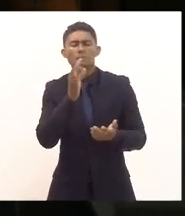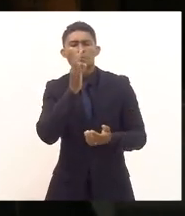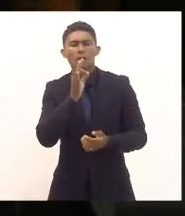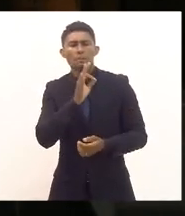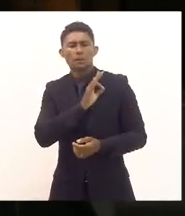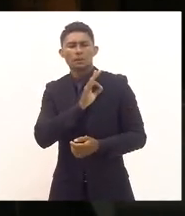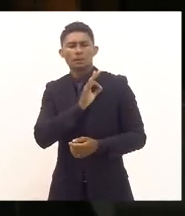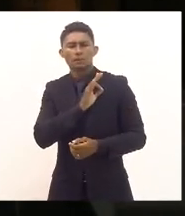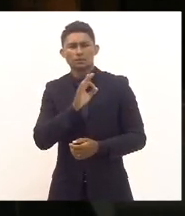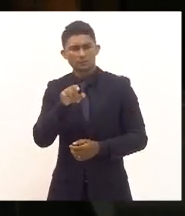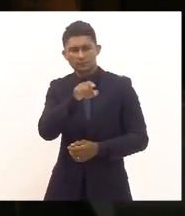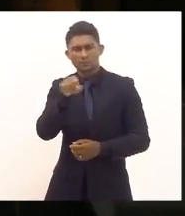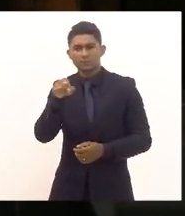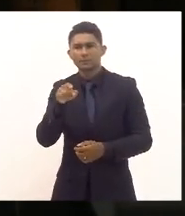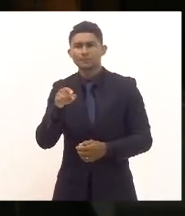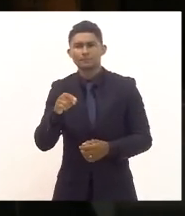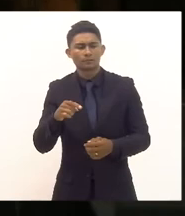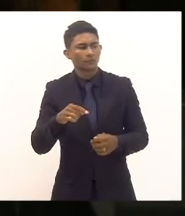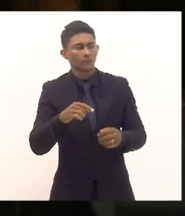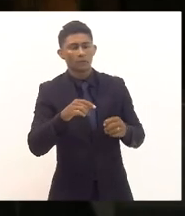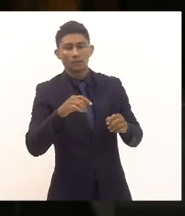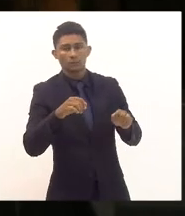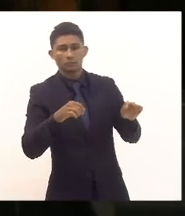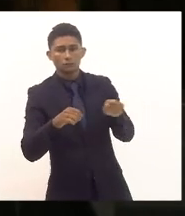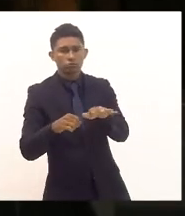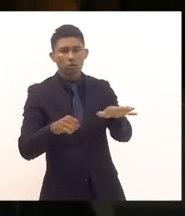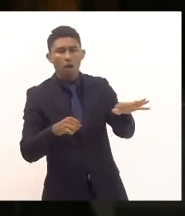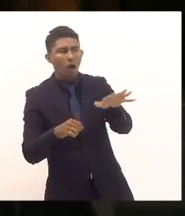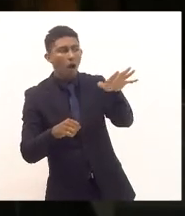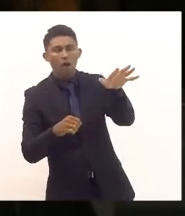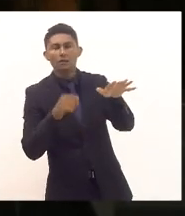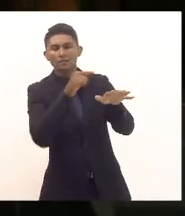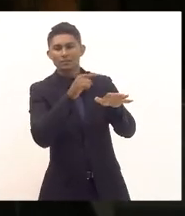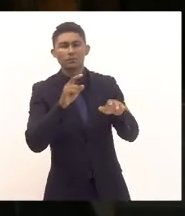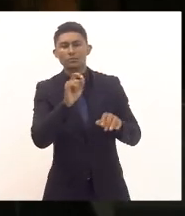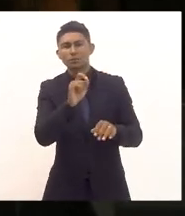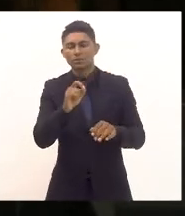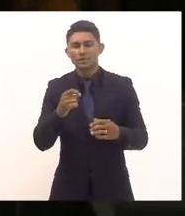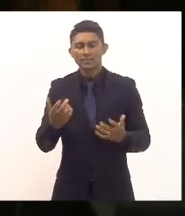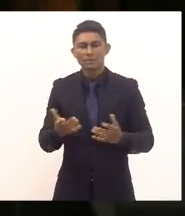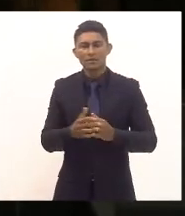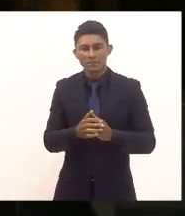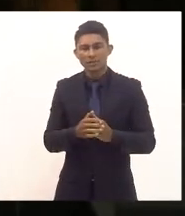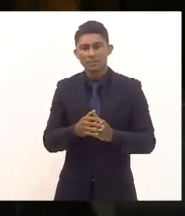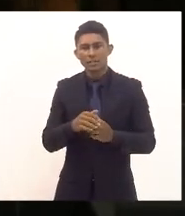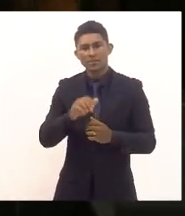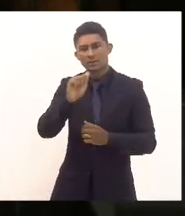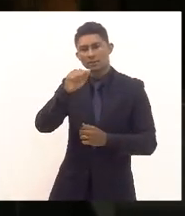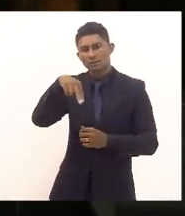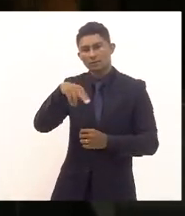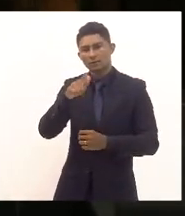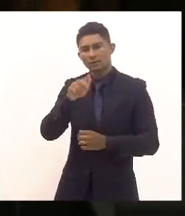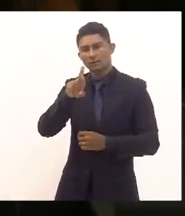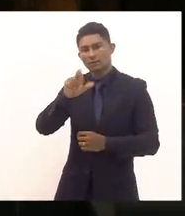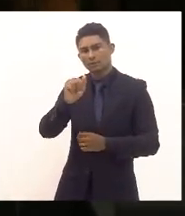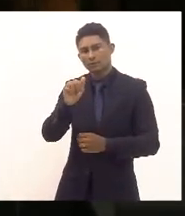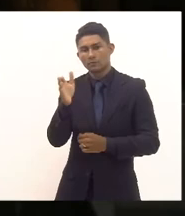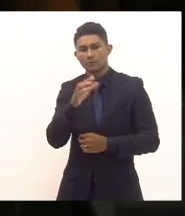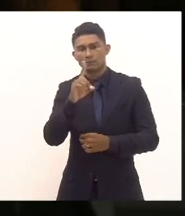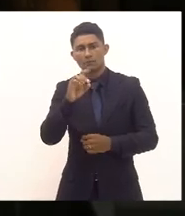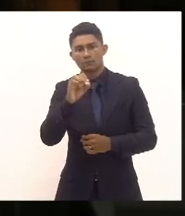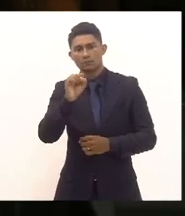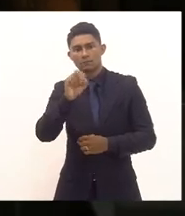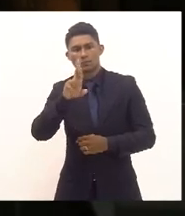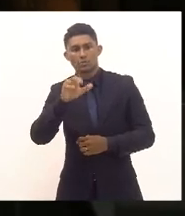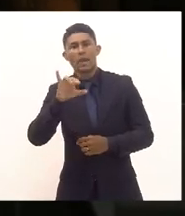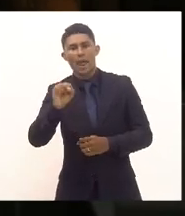polícia deputada vai subir numa comunidade de Angra dos Reis para cumprir o mandato e vai recebido aí vai ser recebida à bala e vai fazer o